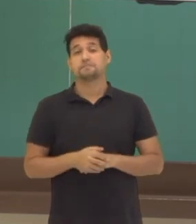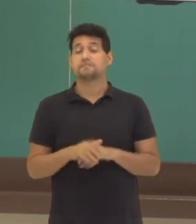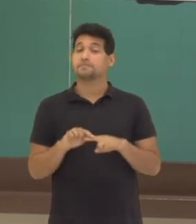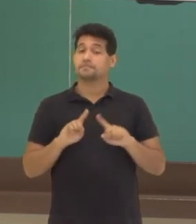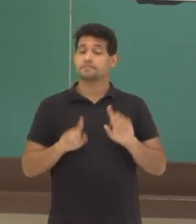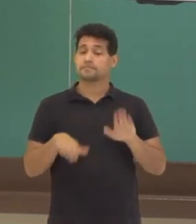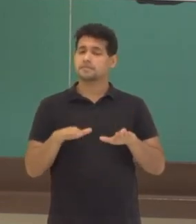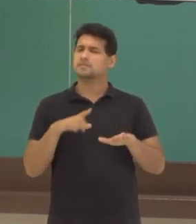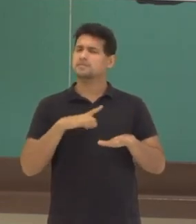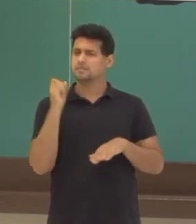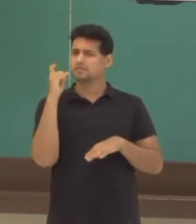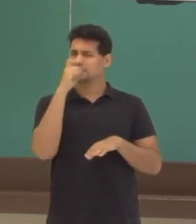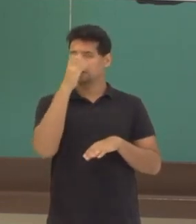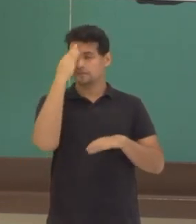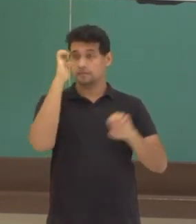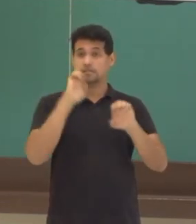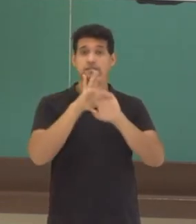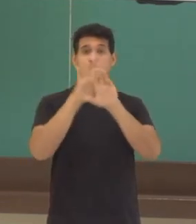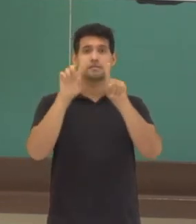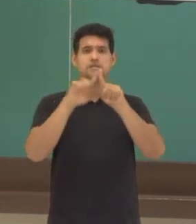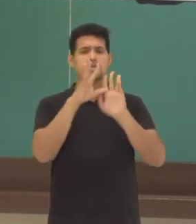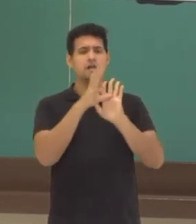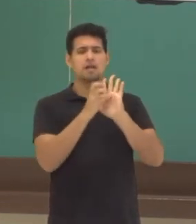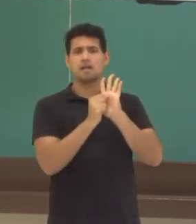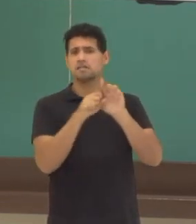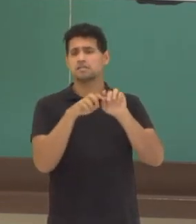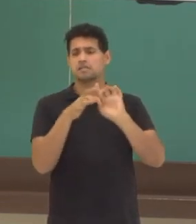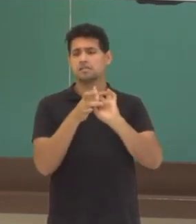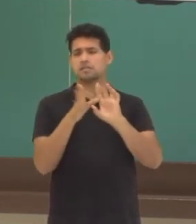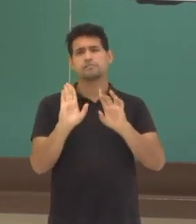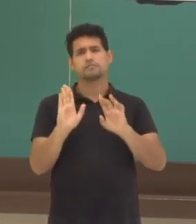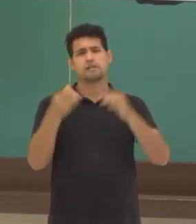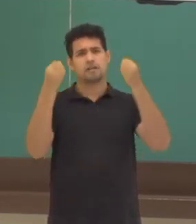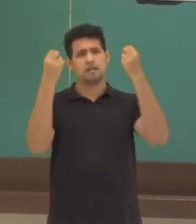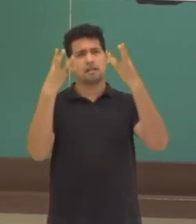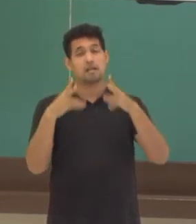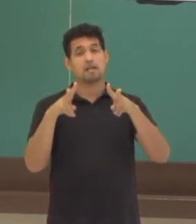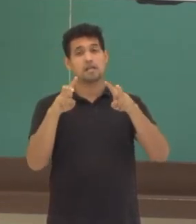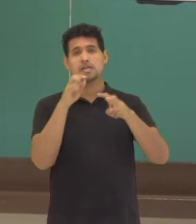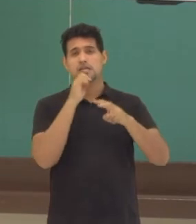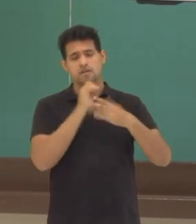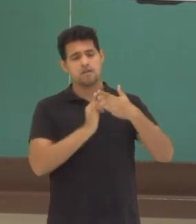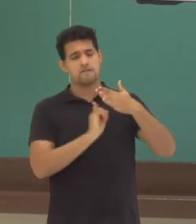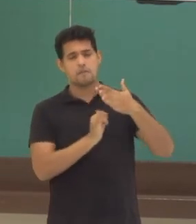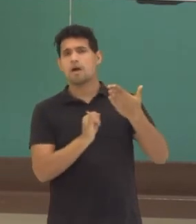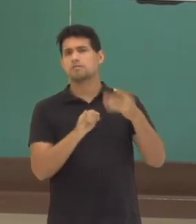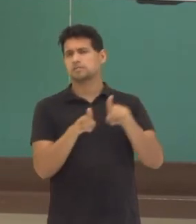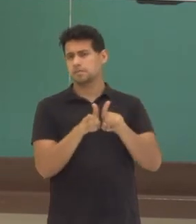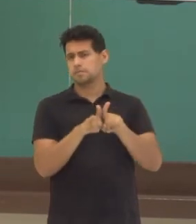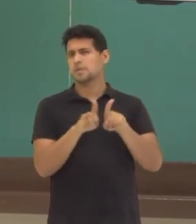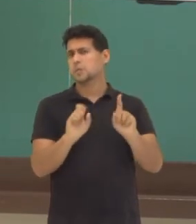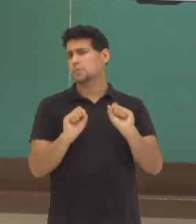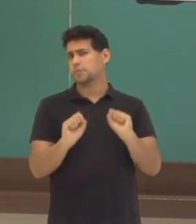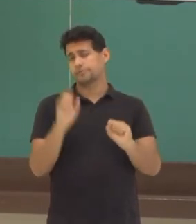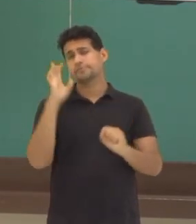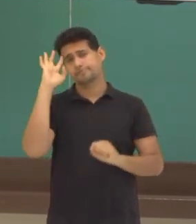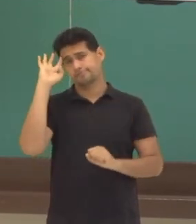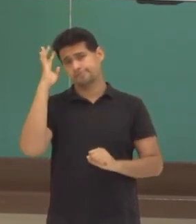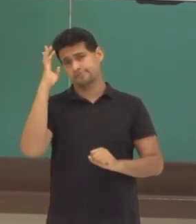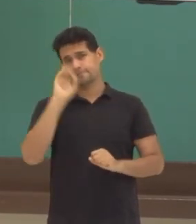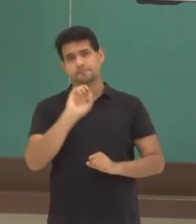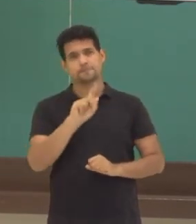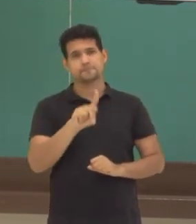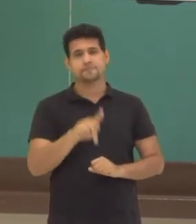vezes, tem essa dificuldade. E o registro espontâneo, aquilo que eu falei, né? Sobre as situações informais também que podem ocorrer.